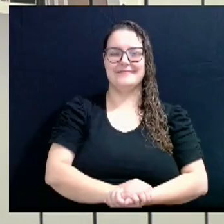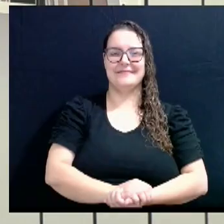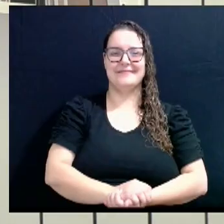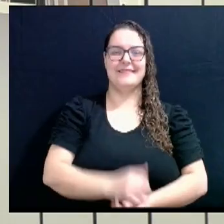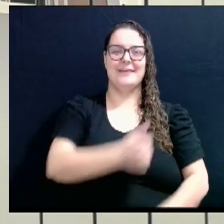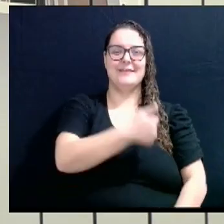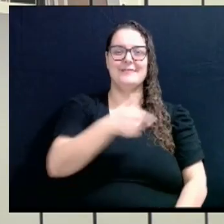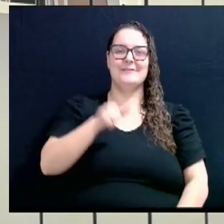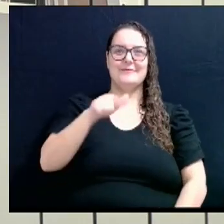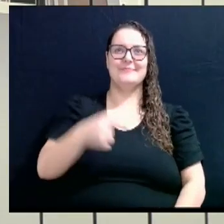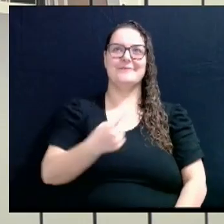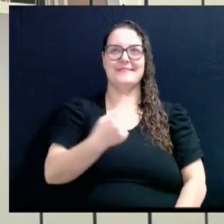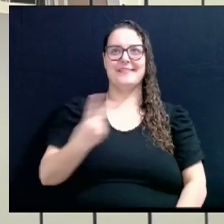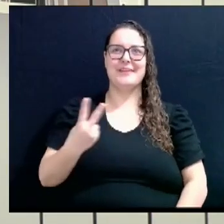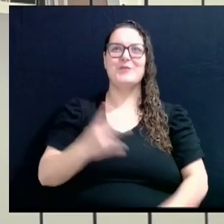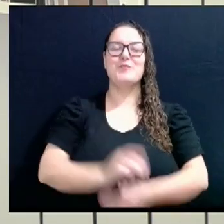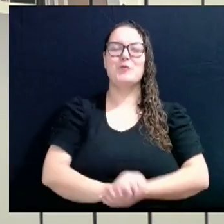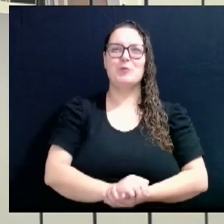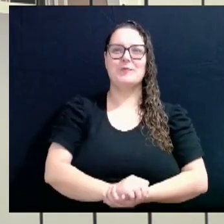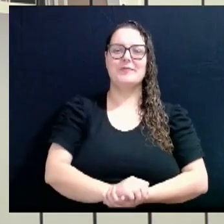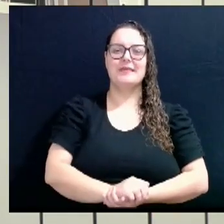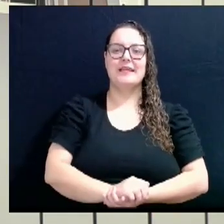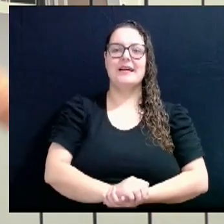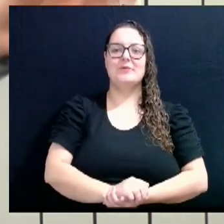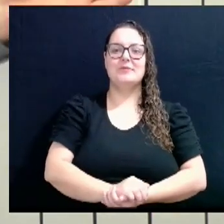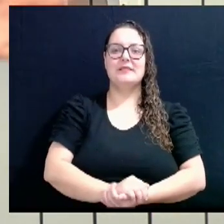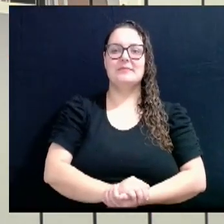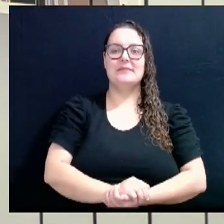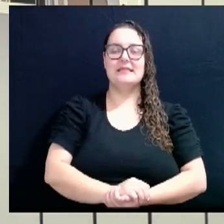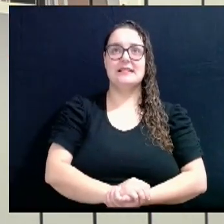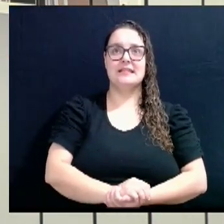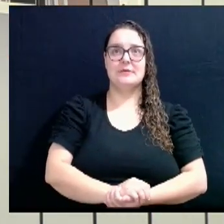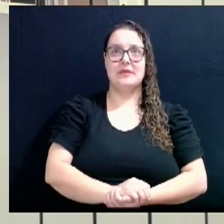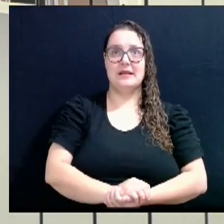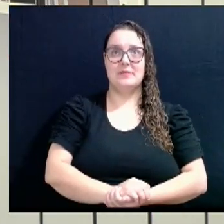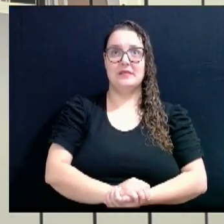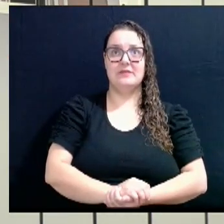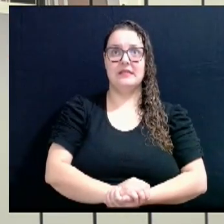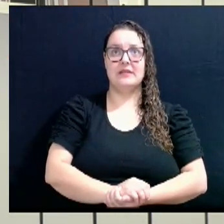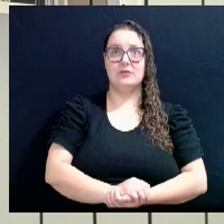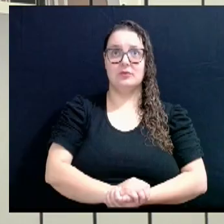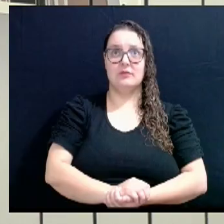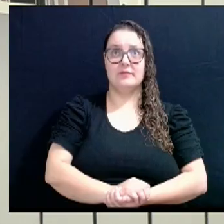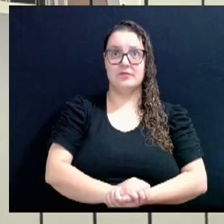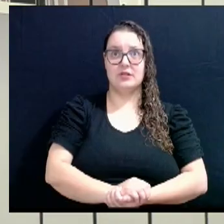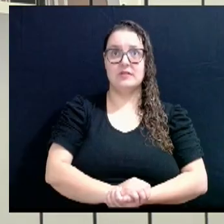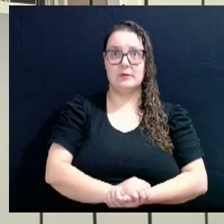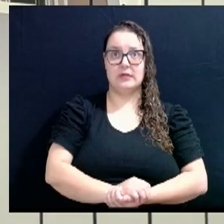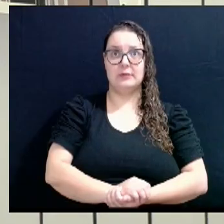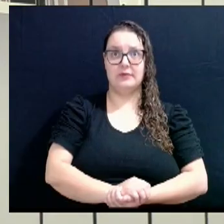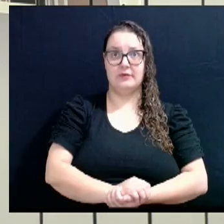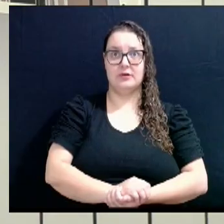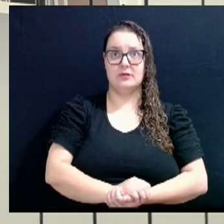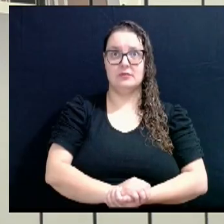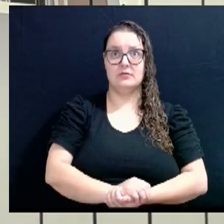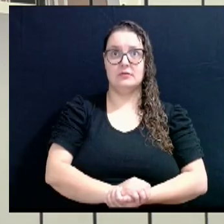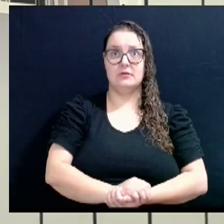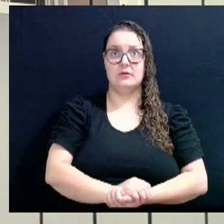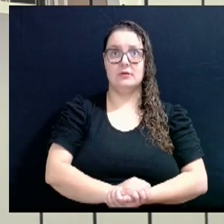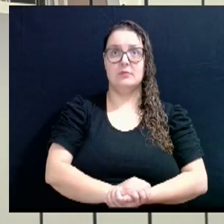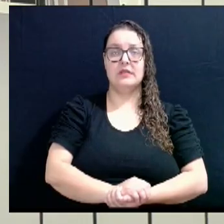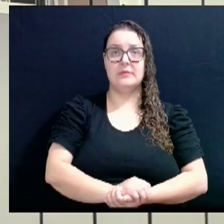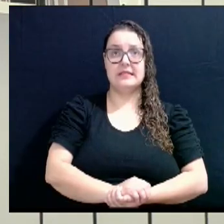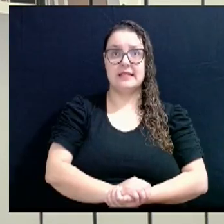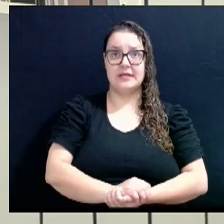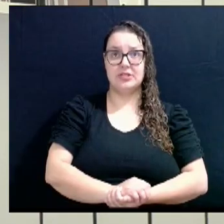12:00 minutos. Muito obrigado pela sua companhia, pela sua audiência. A gente segue aqui com as notícias do Legislativo, porque a primeira